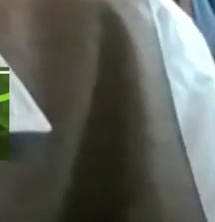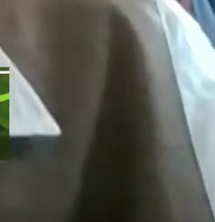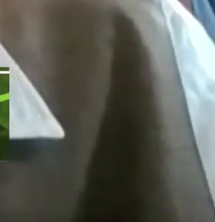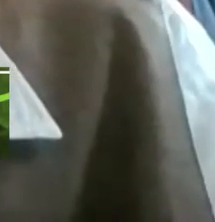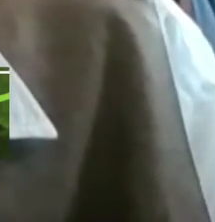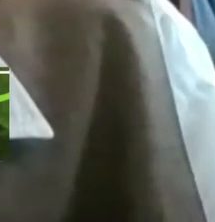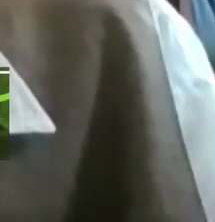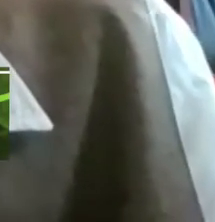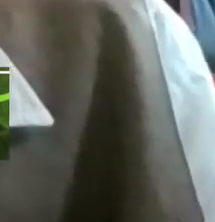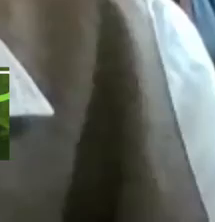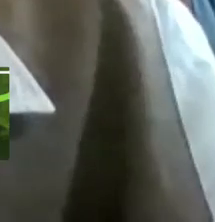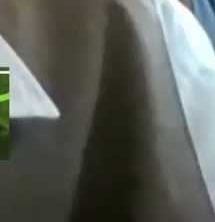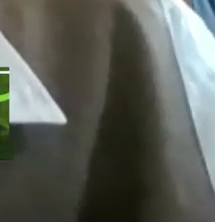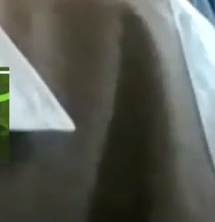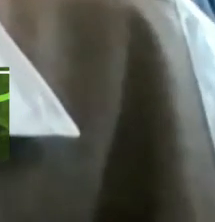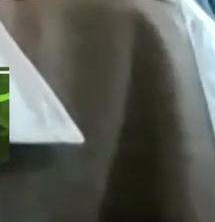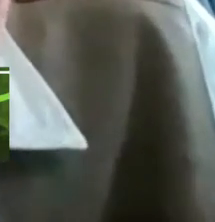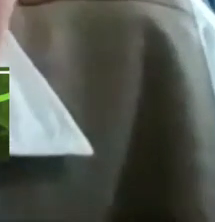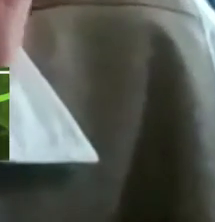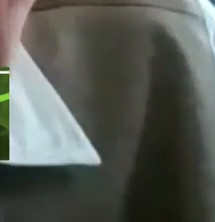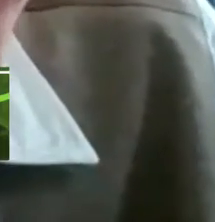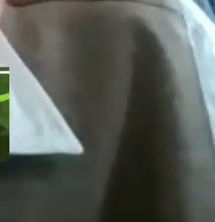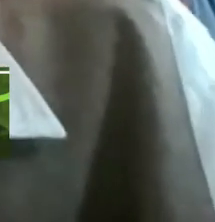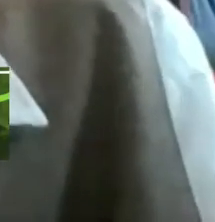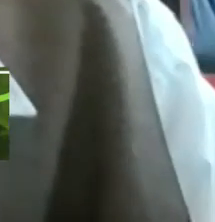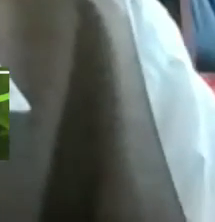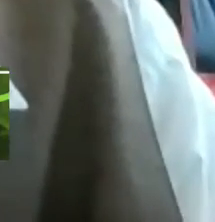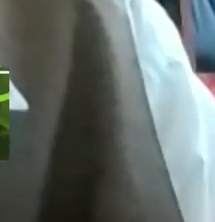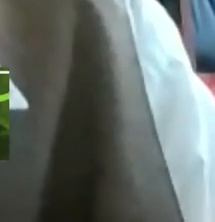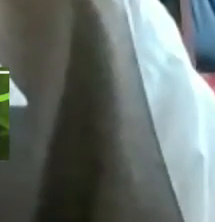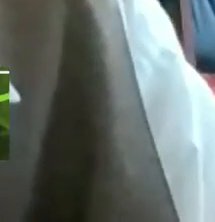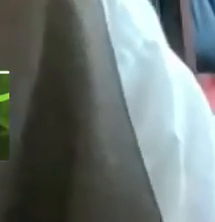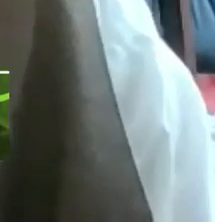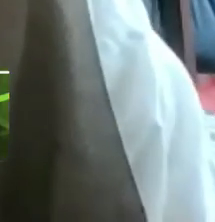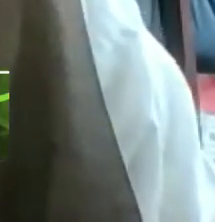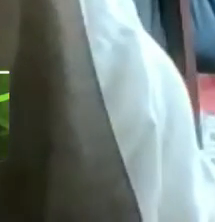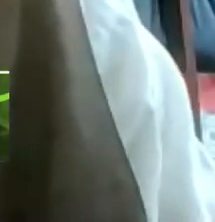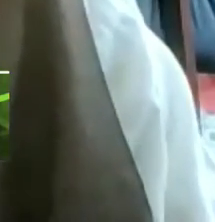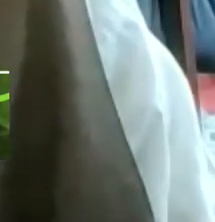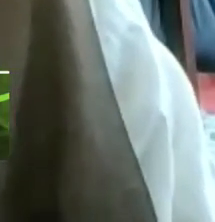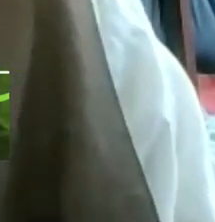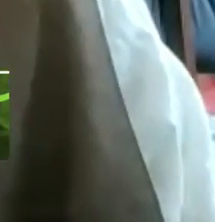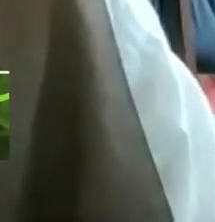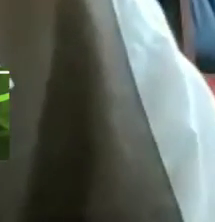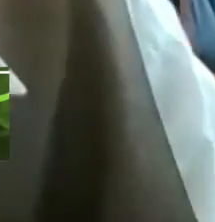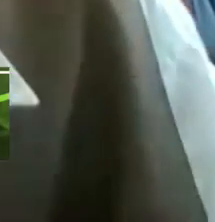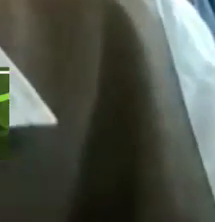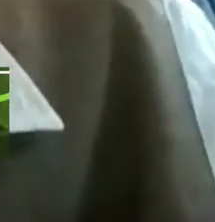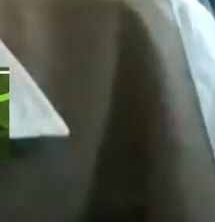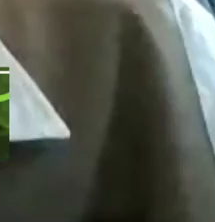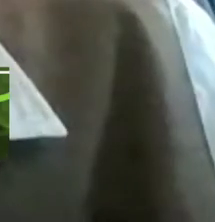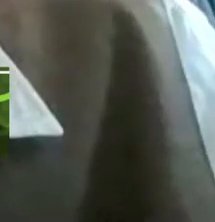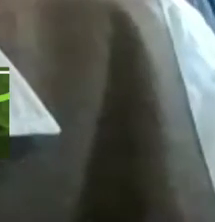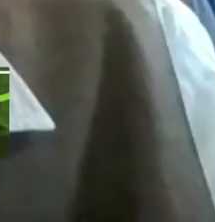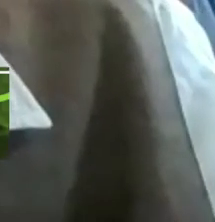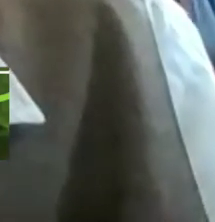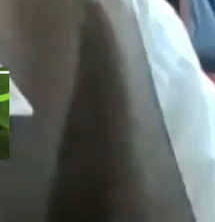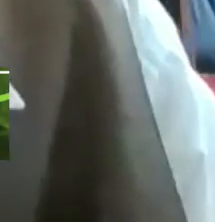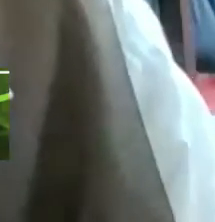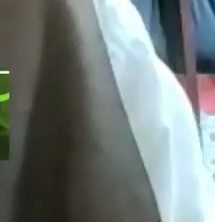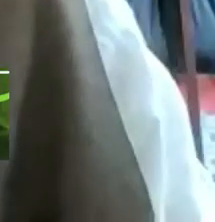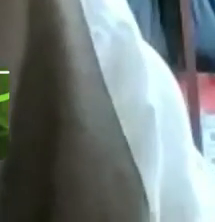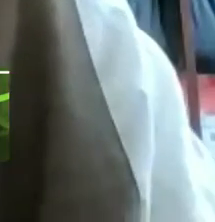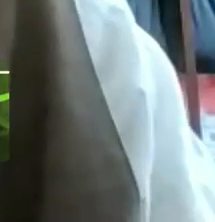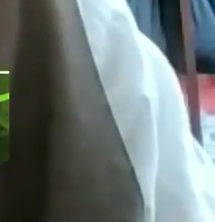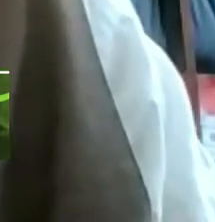cultura Valdeque falou está aqui o Haroldo representando o nosso querido Eliomar a Dani Luiz Paulo também é da nossa